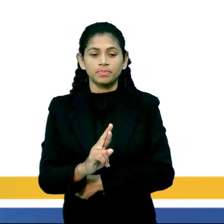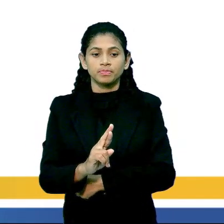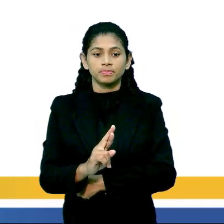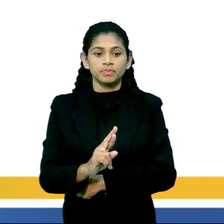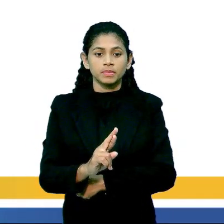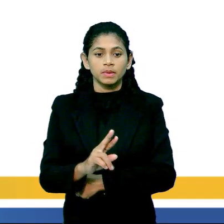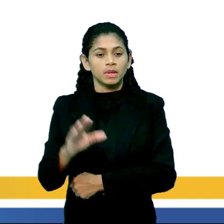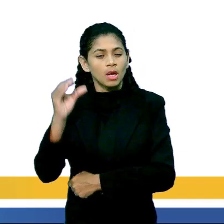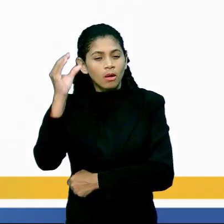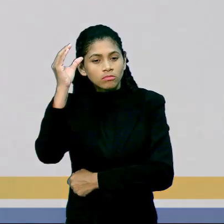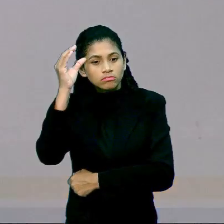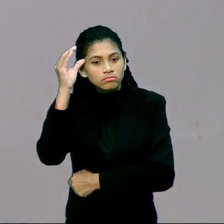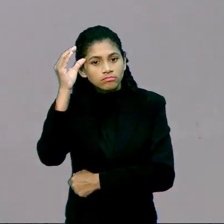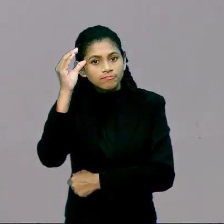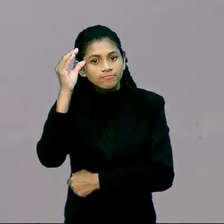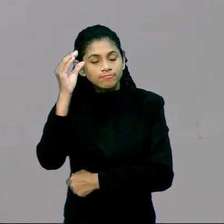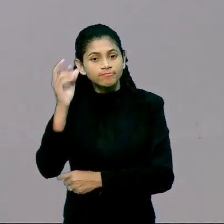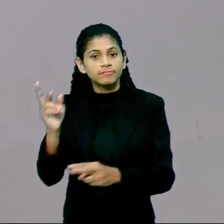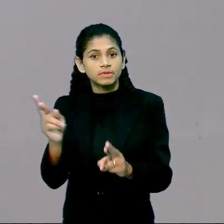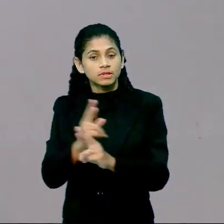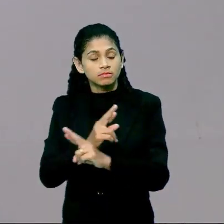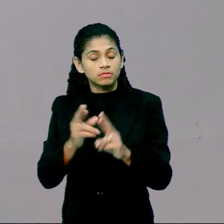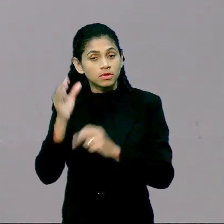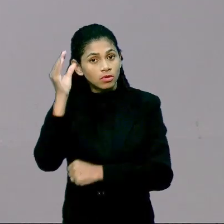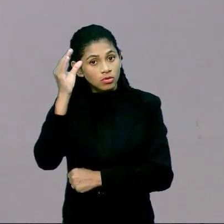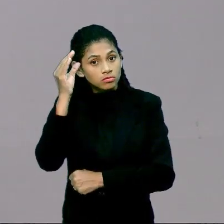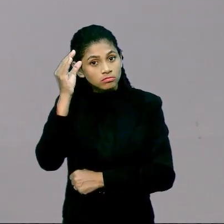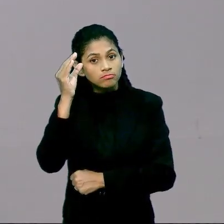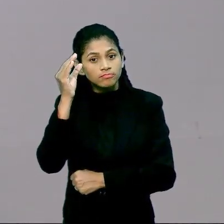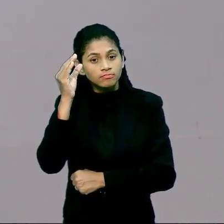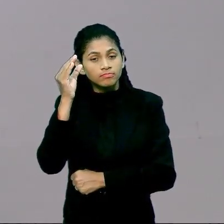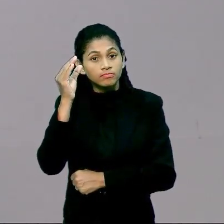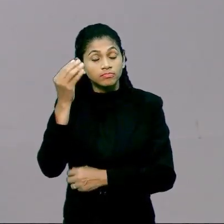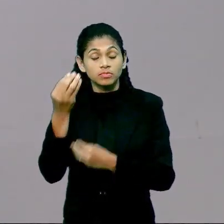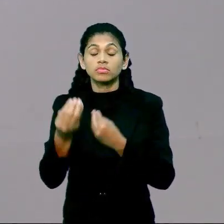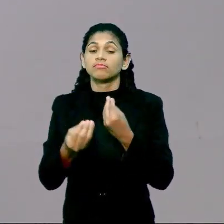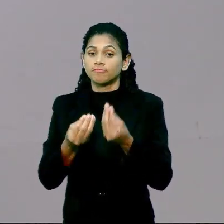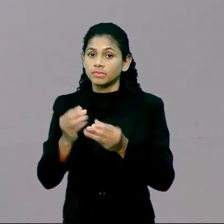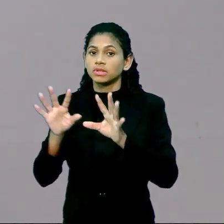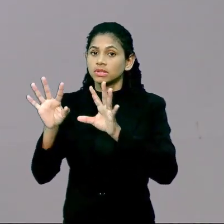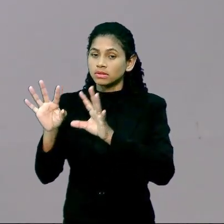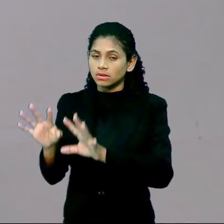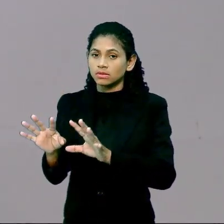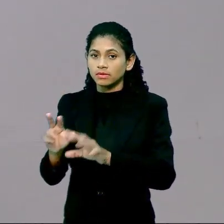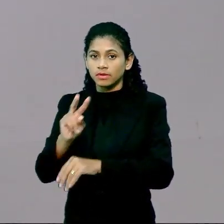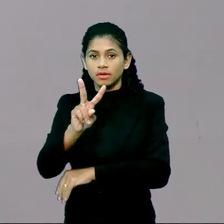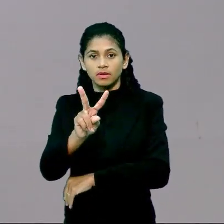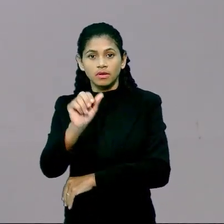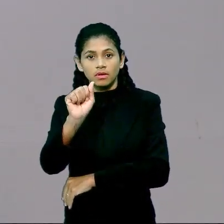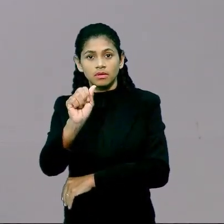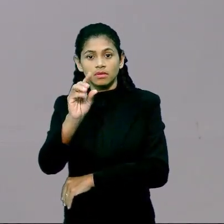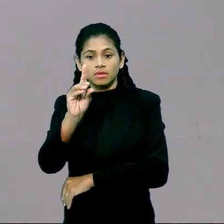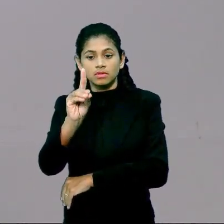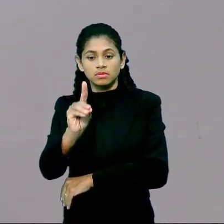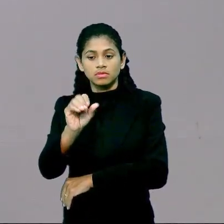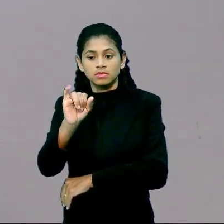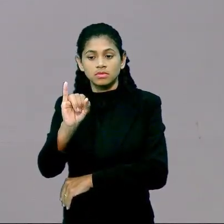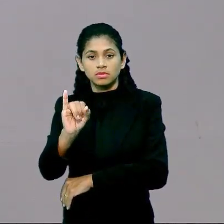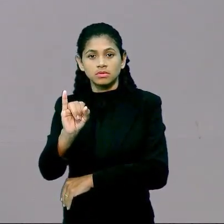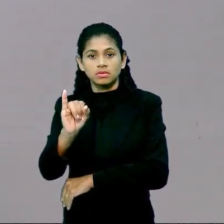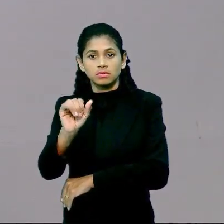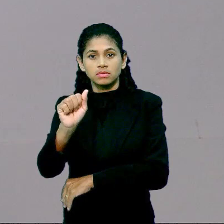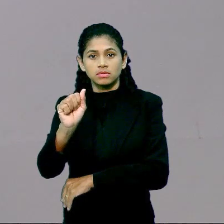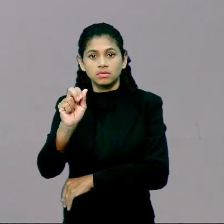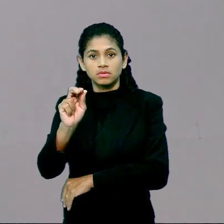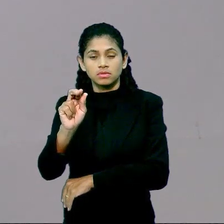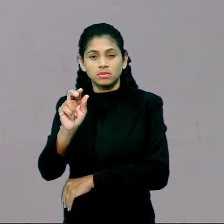compreensão da sua prática associada à vadiagem. Ela não era, mas ela era compreendida como tal, porque quem definia, quem direcionava determinado